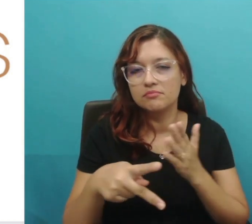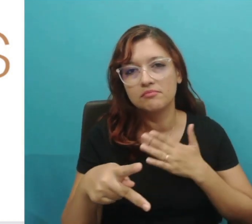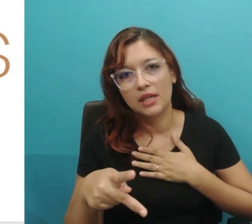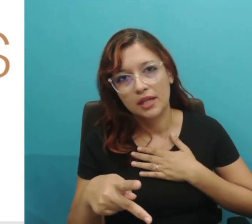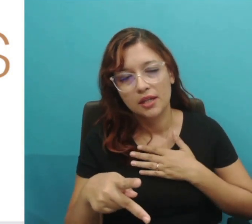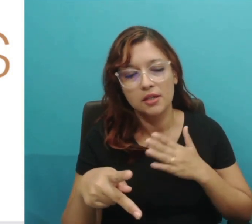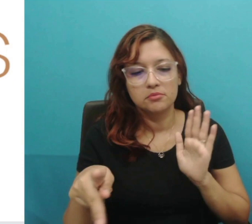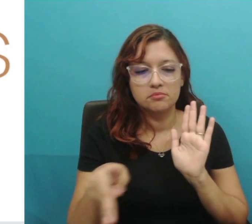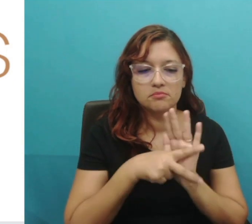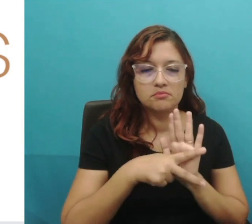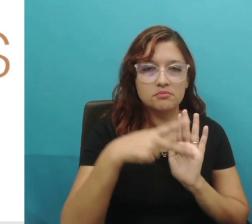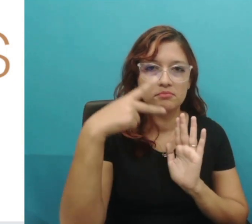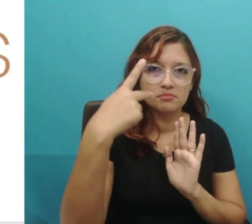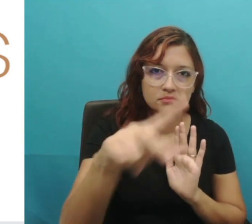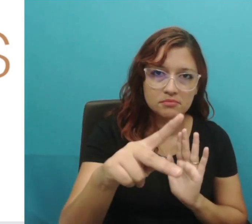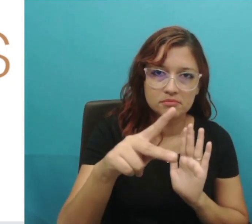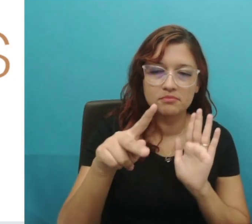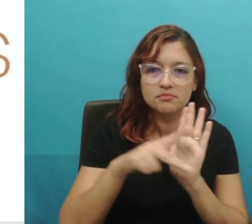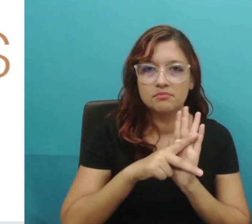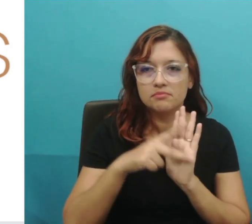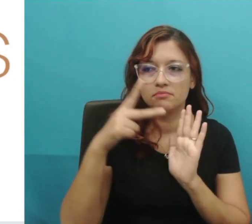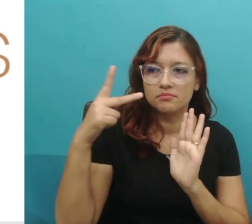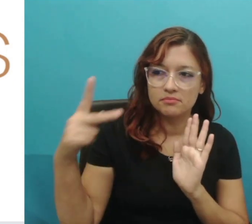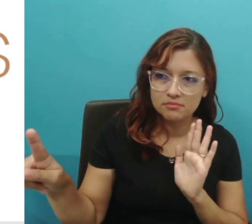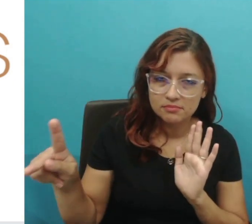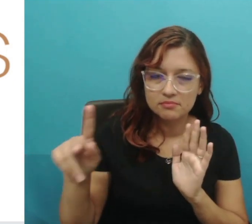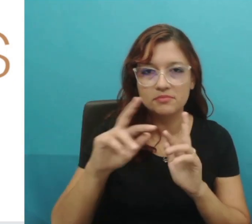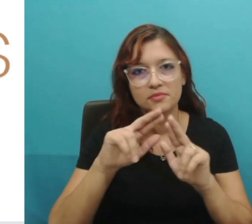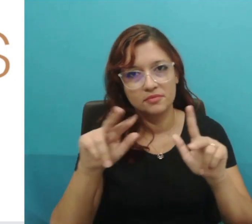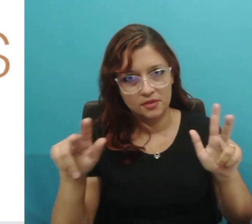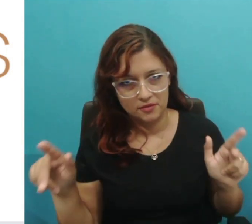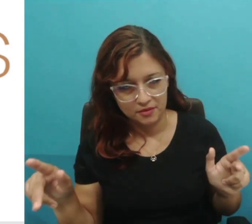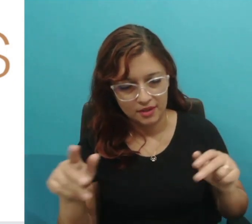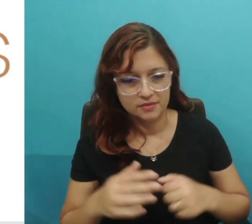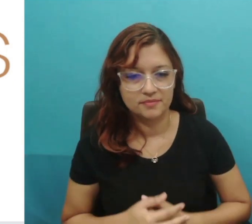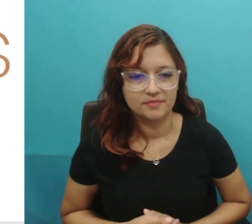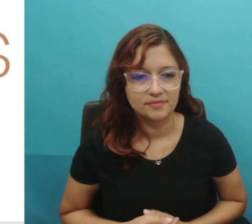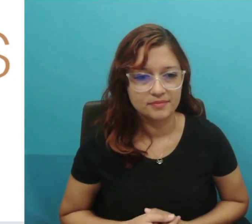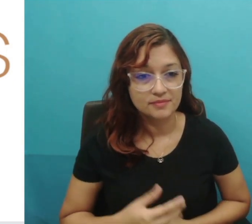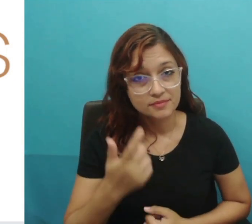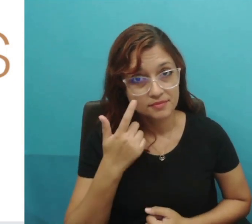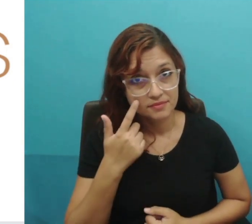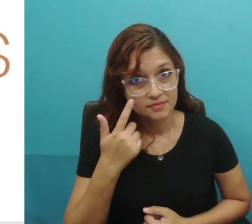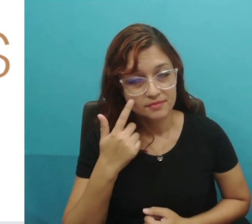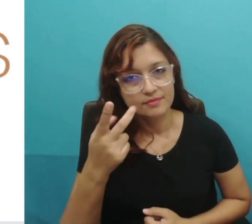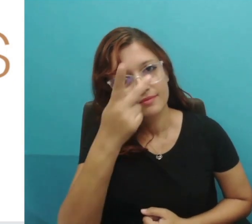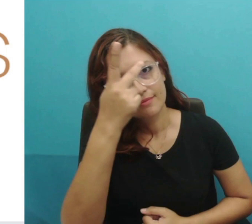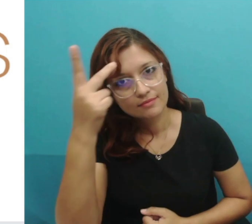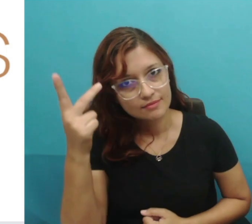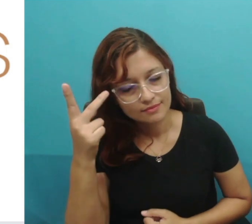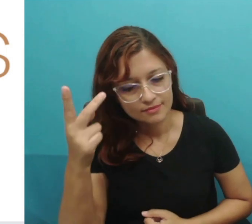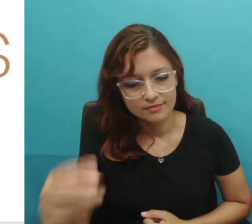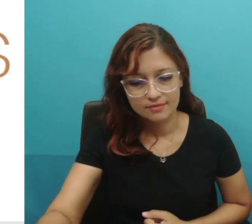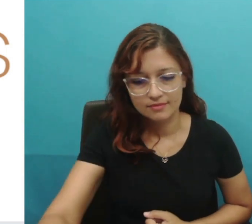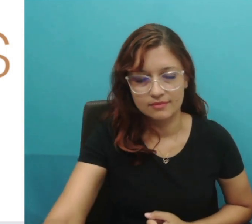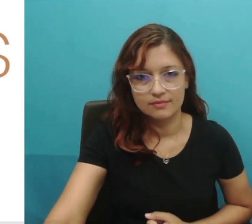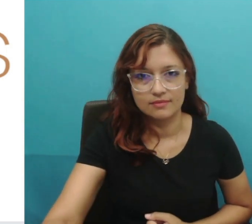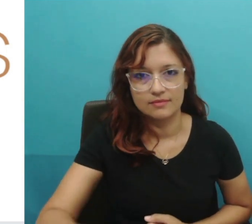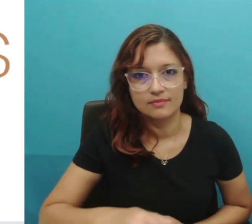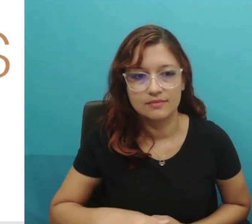eles se referem à posse da pessoa que está falando, com quem se fala ou de quem se fala.